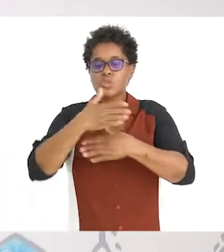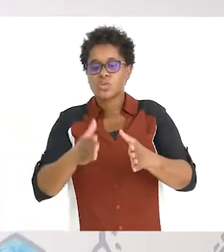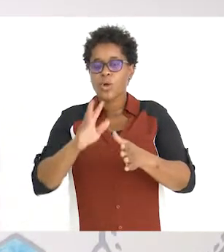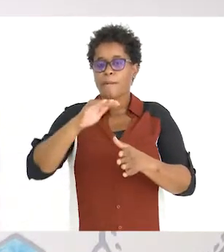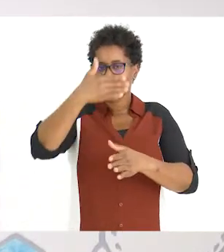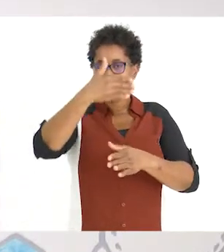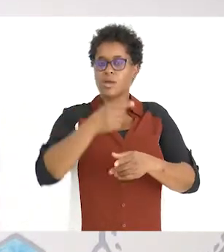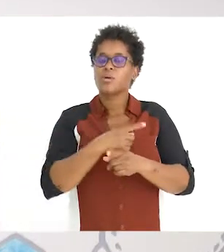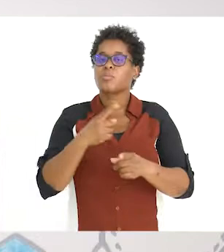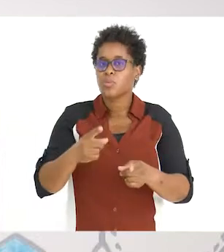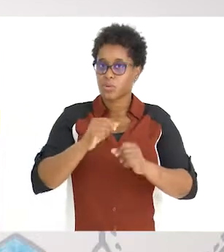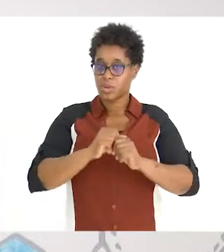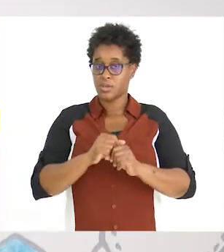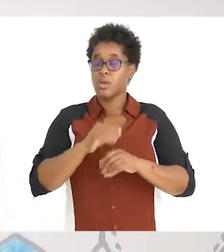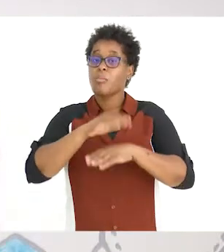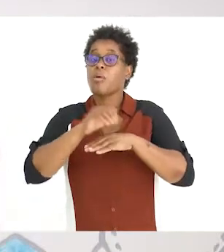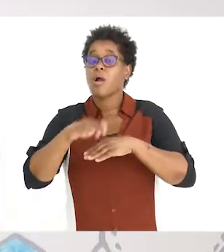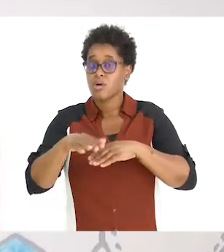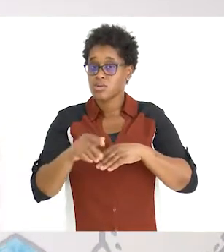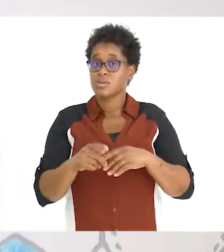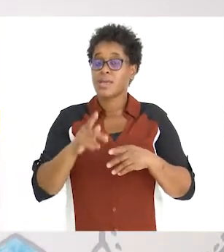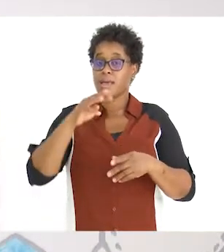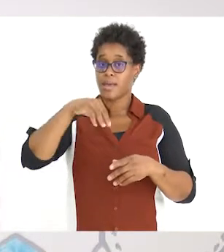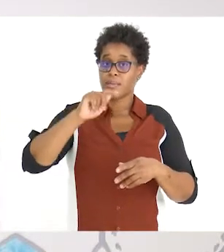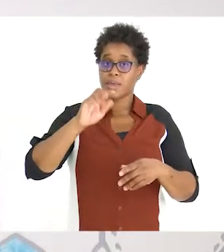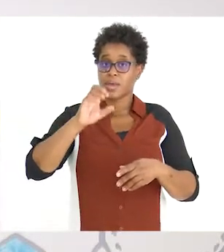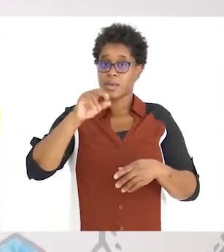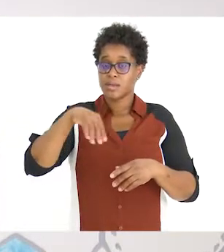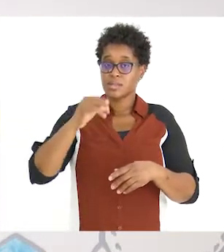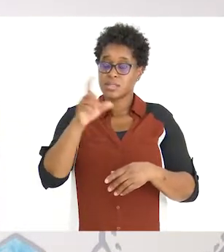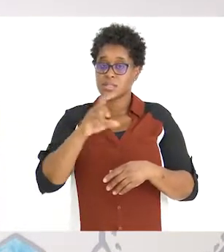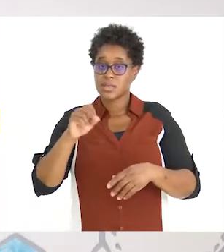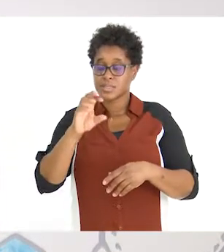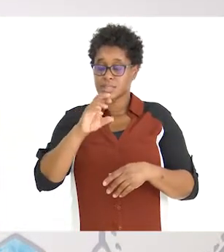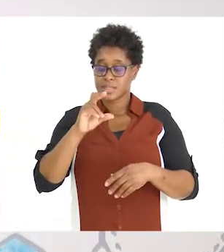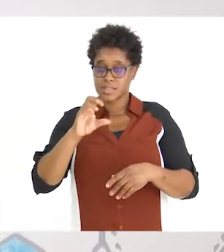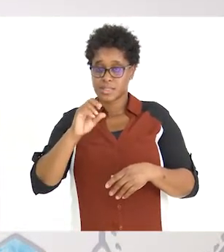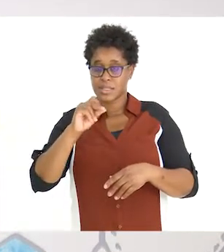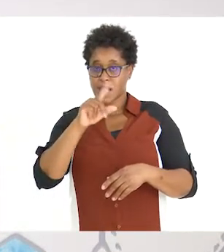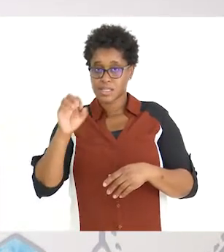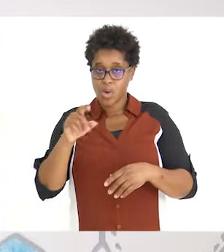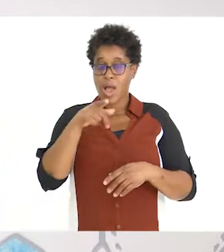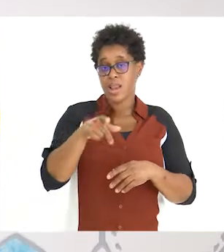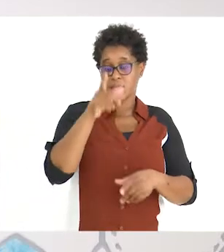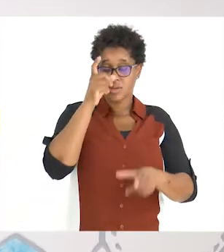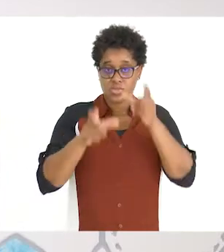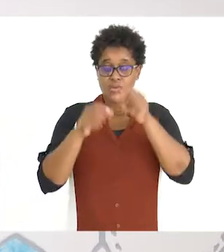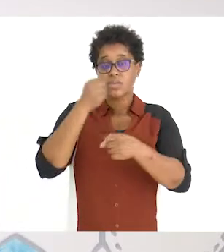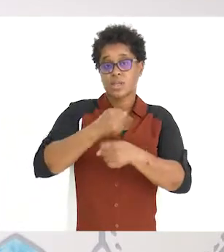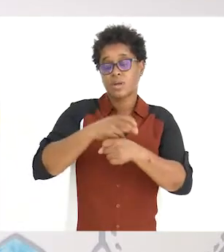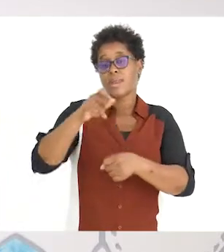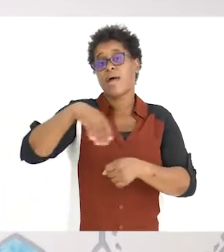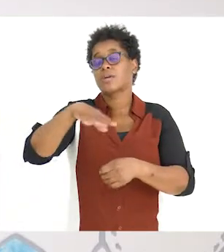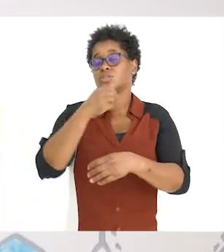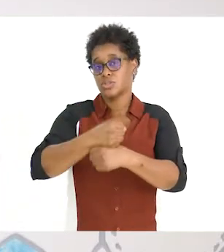primário? Precisamente por causa da mecanização. Ali as pessoas vão trabalhar na área de